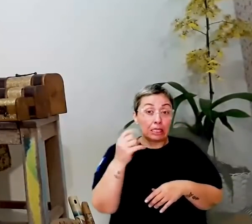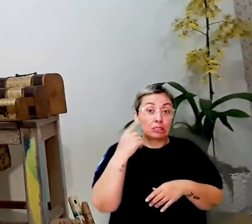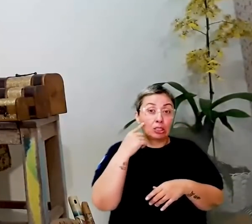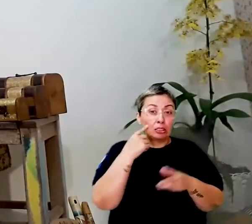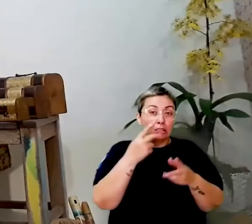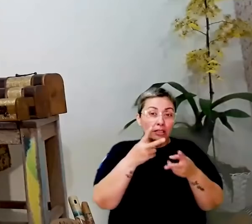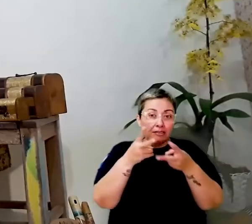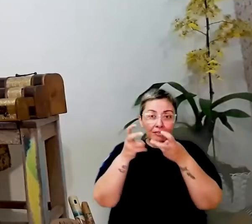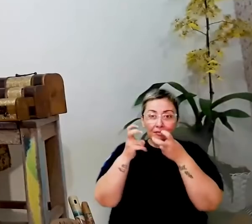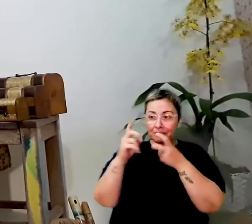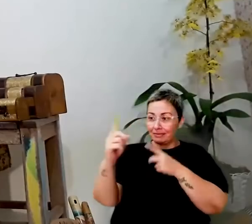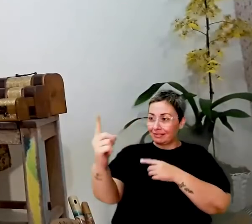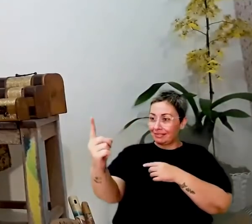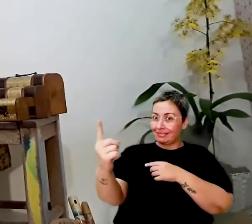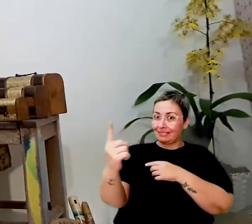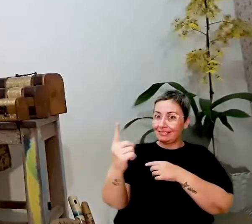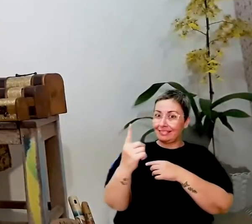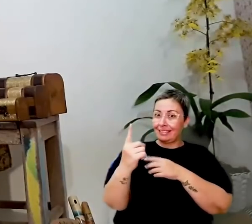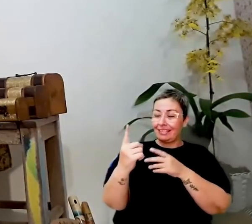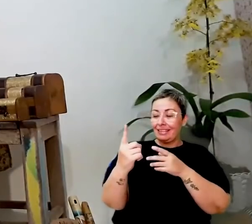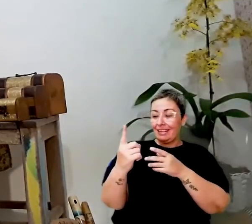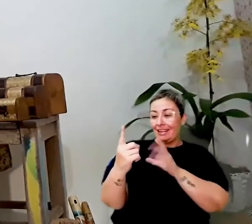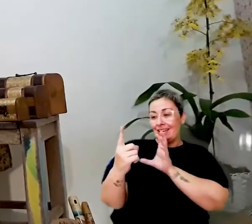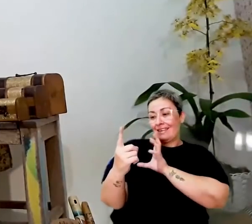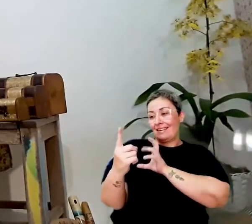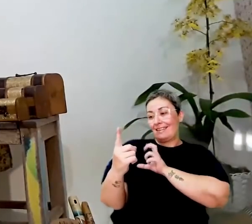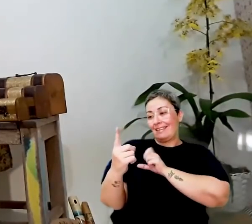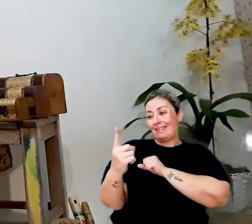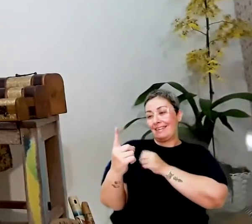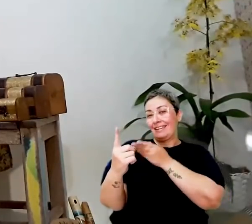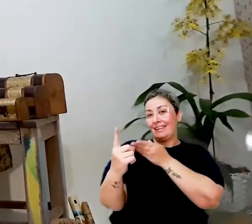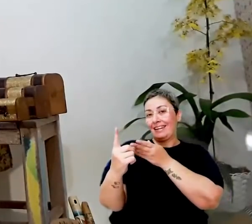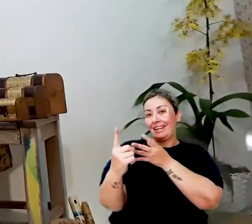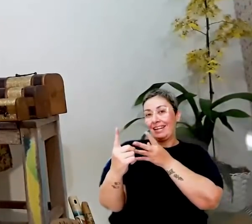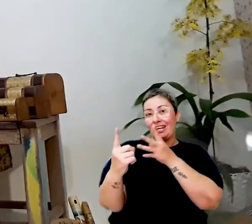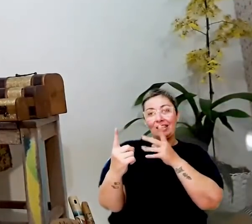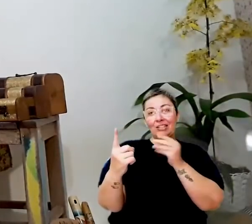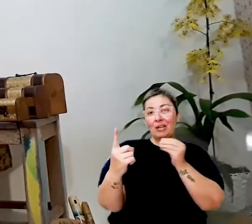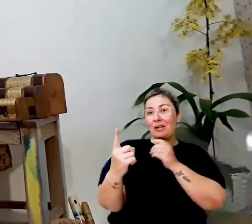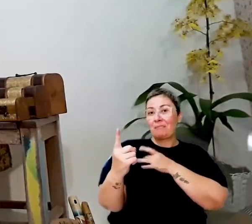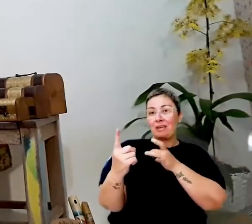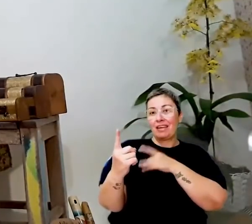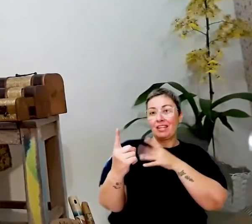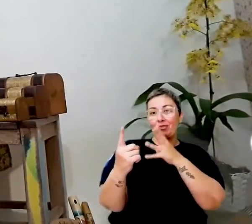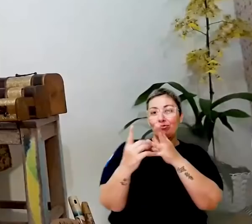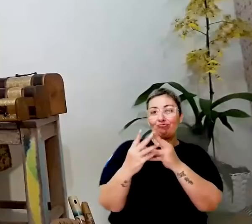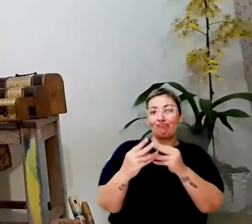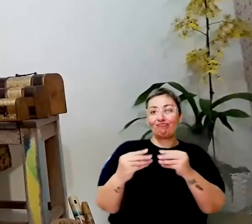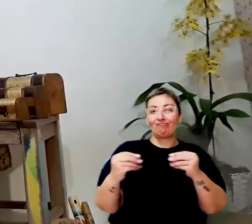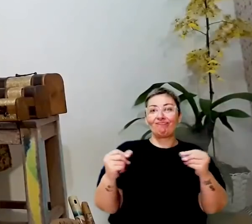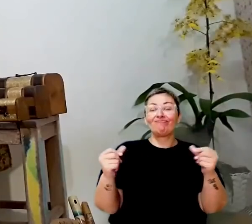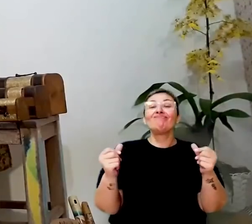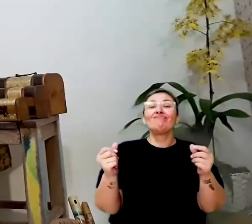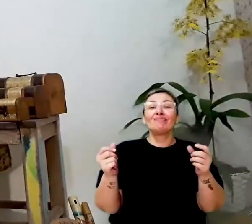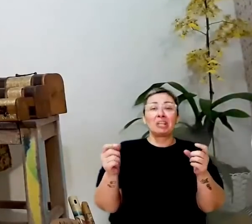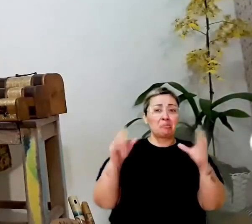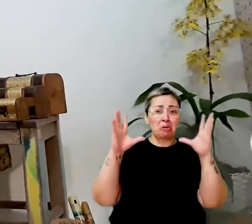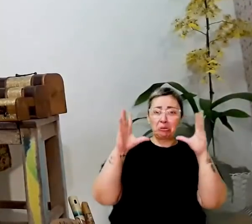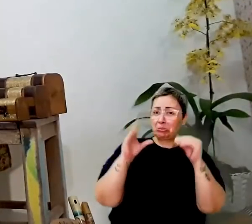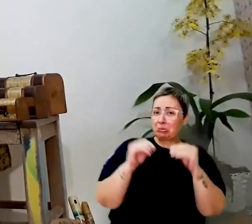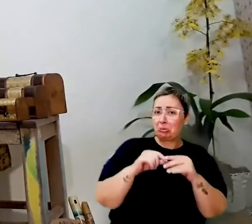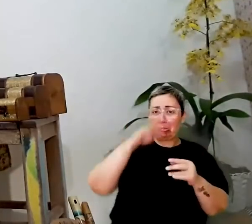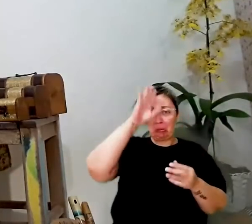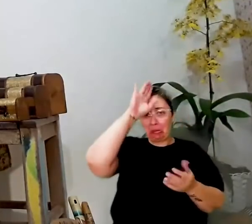quem a gente ama muito cantando pra gente, todo o nosso medo passa. Medo do escuro, medo da cuca, medo